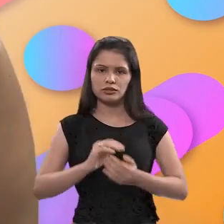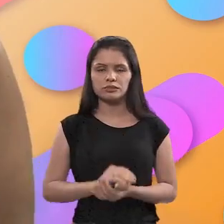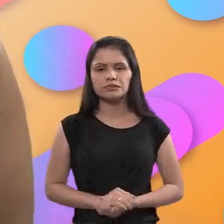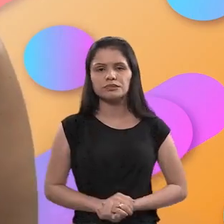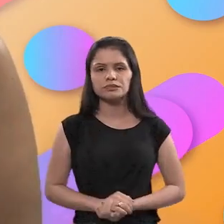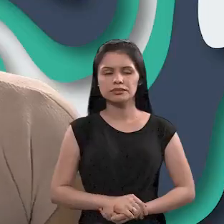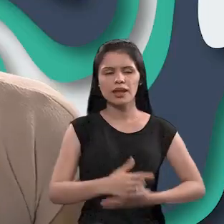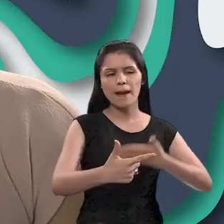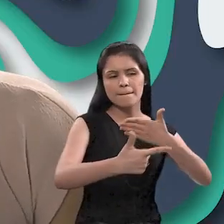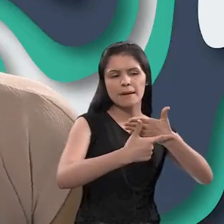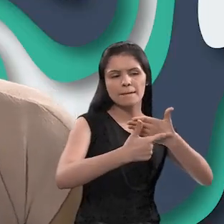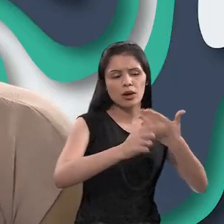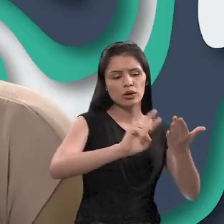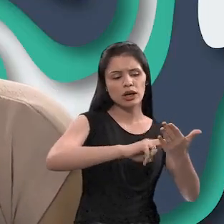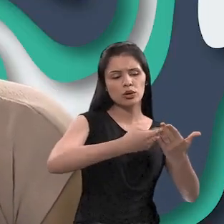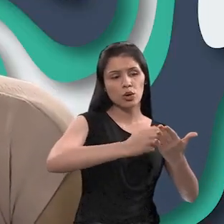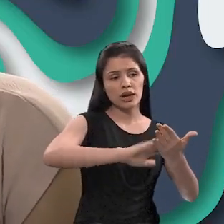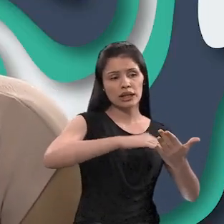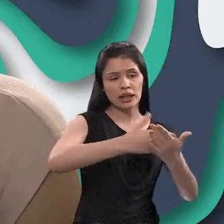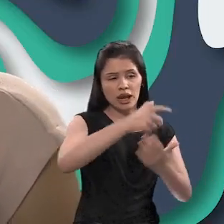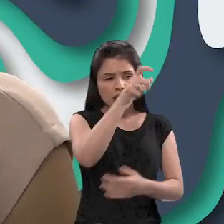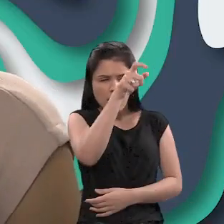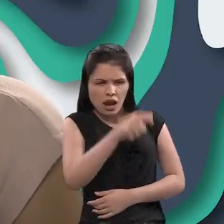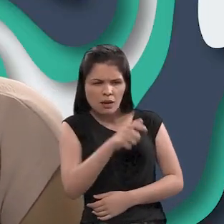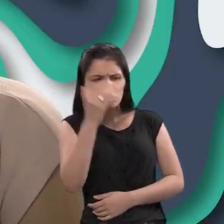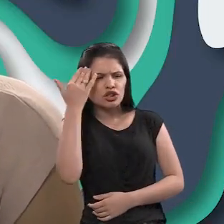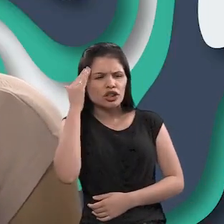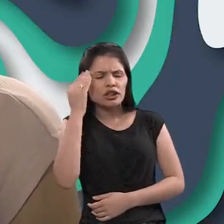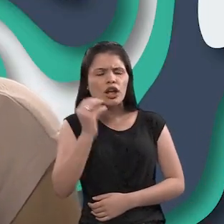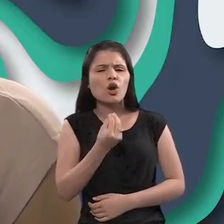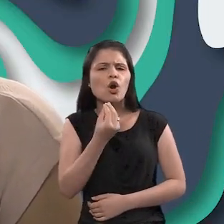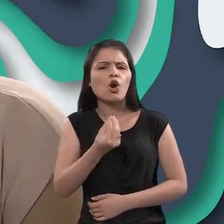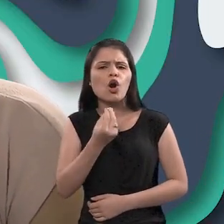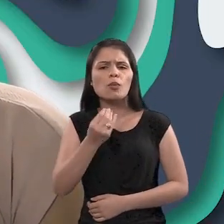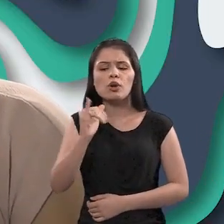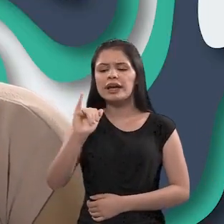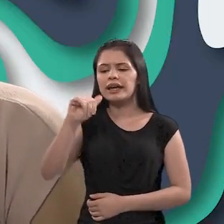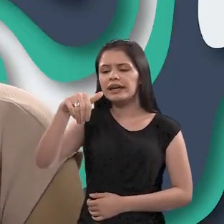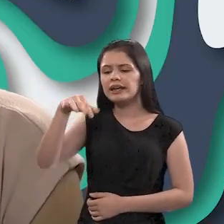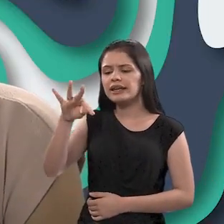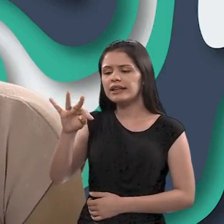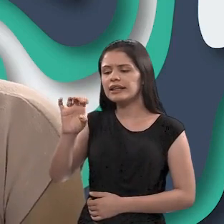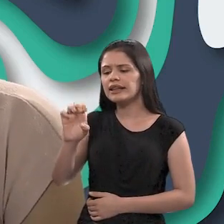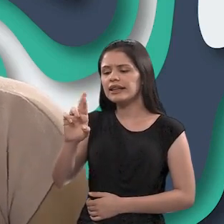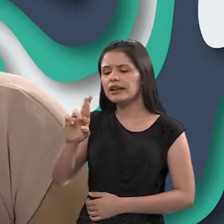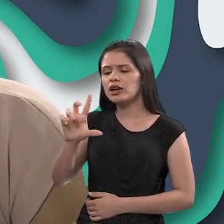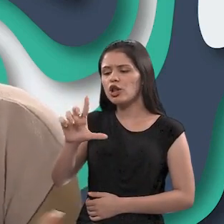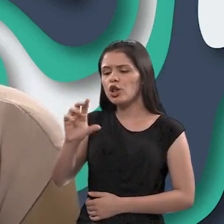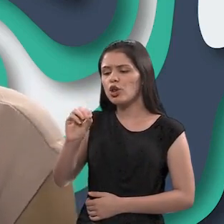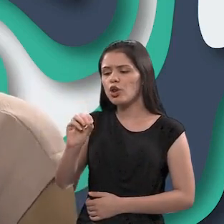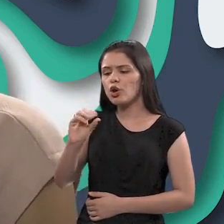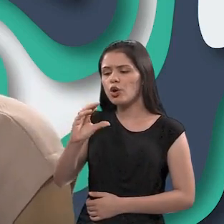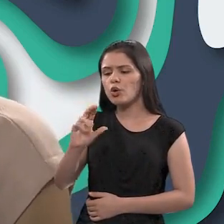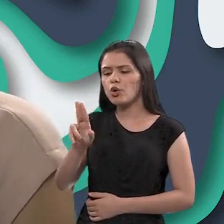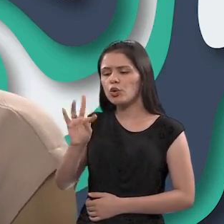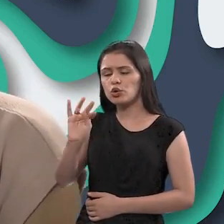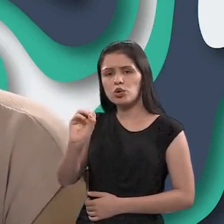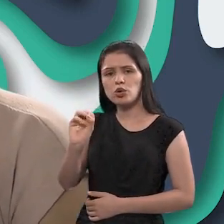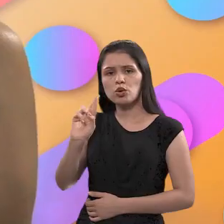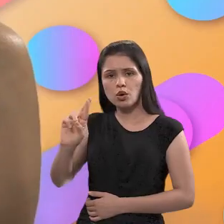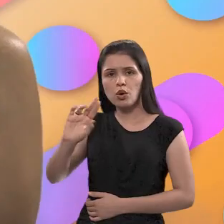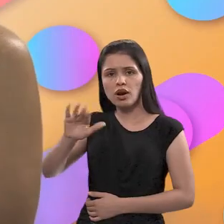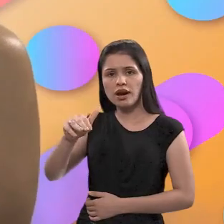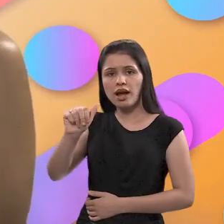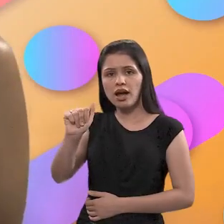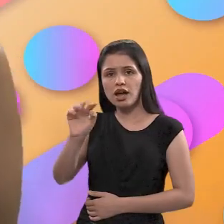nas práticas. E como podemos conceber o TIOS enquanto interlocutor ativo? E como a formação poderia favorecer nesse